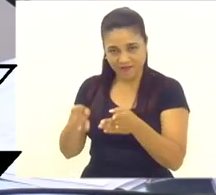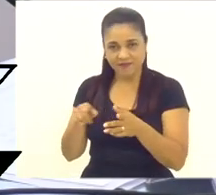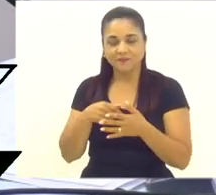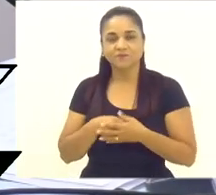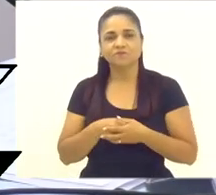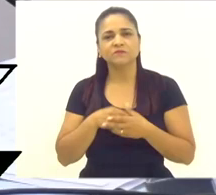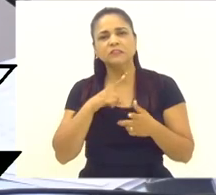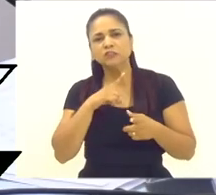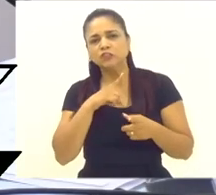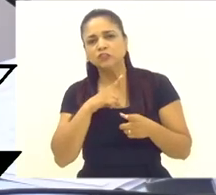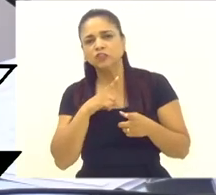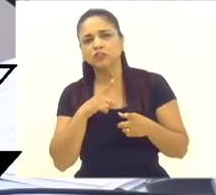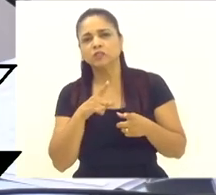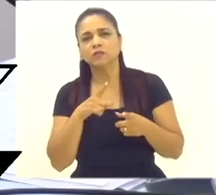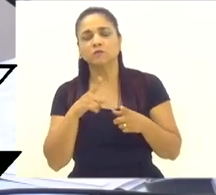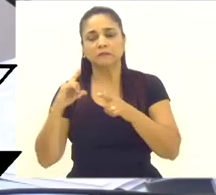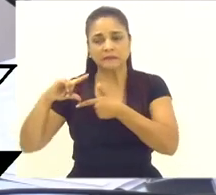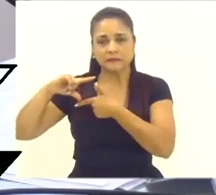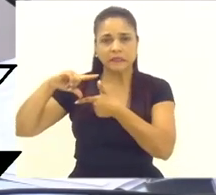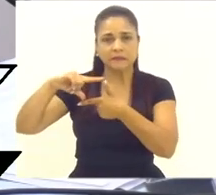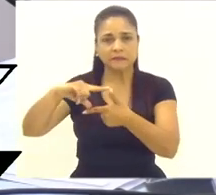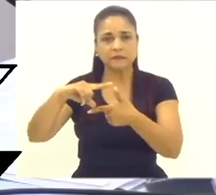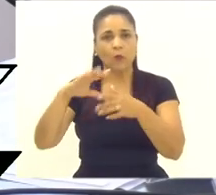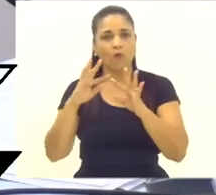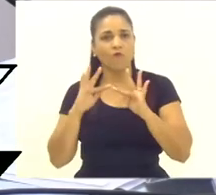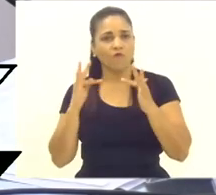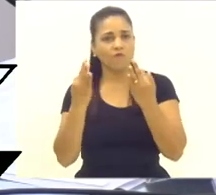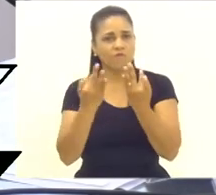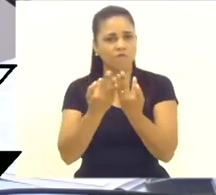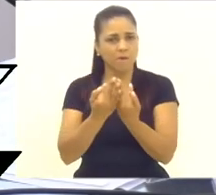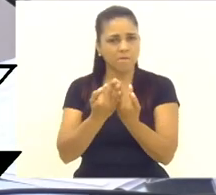que era da tradição da família